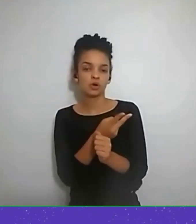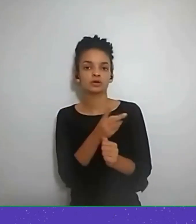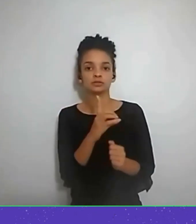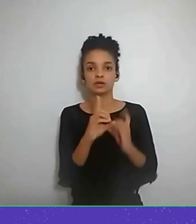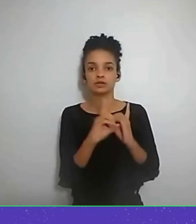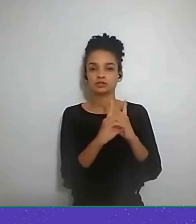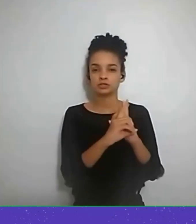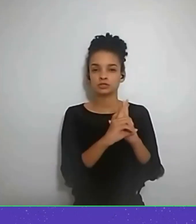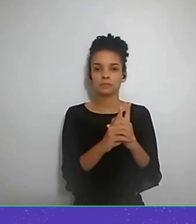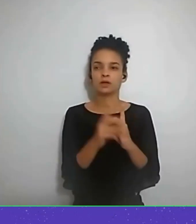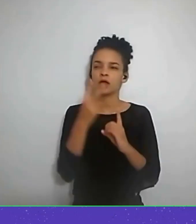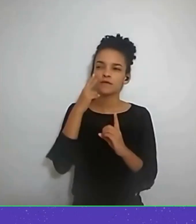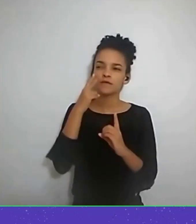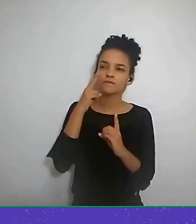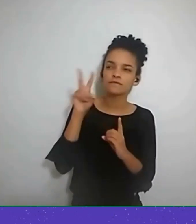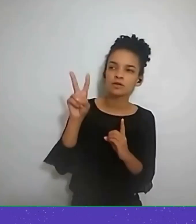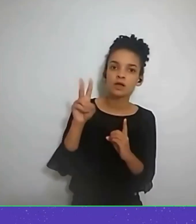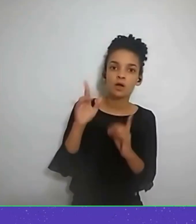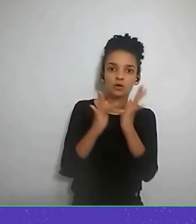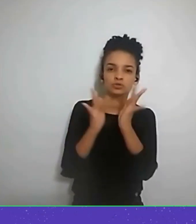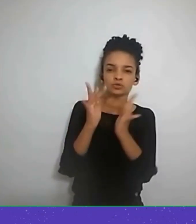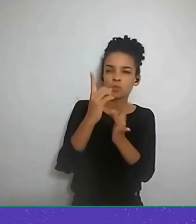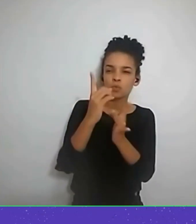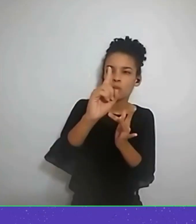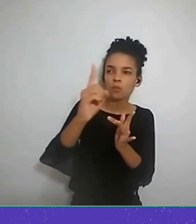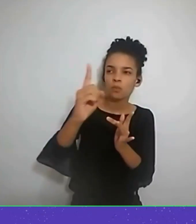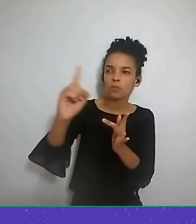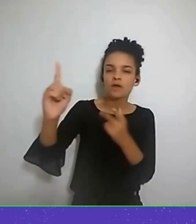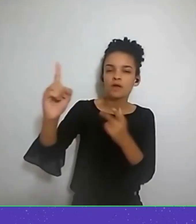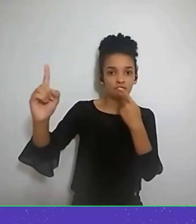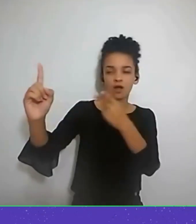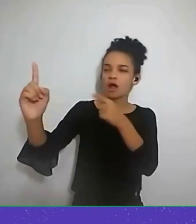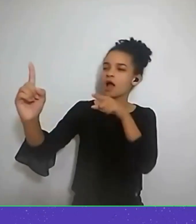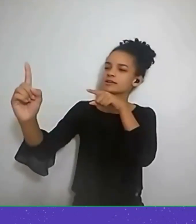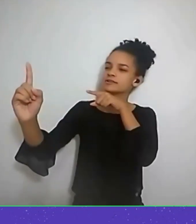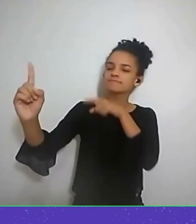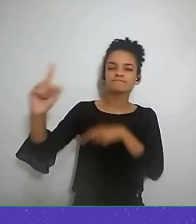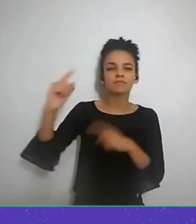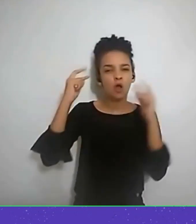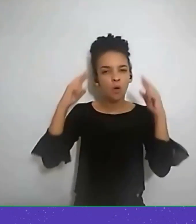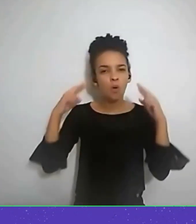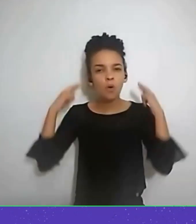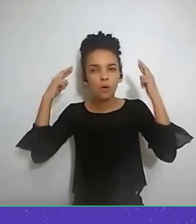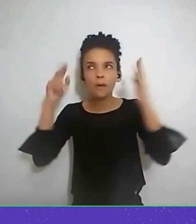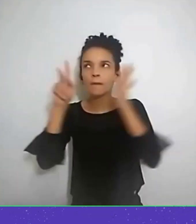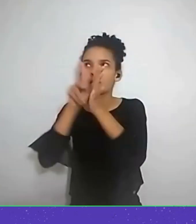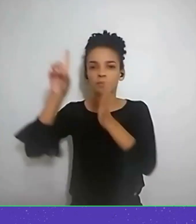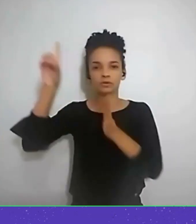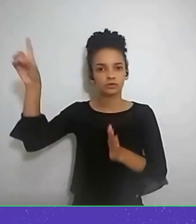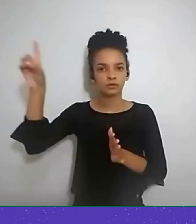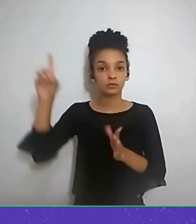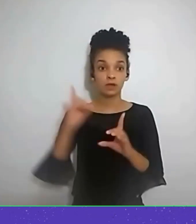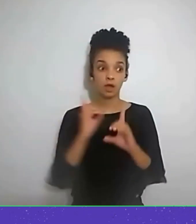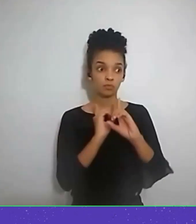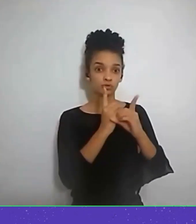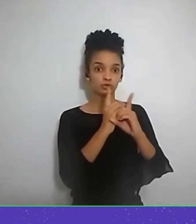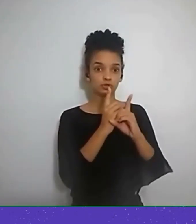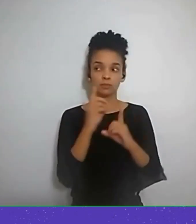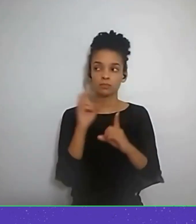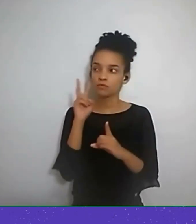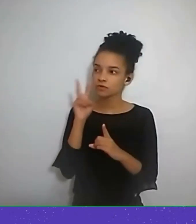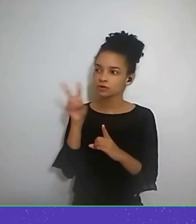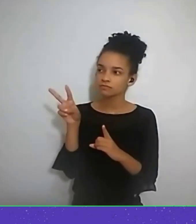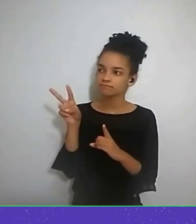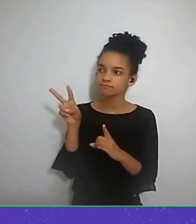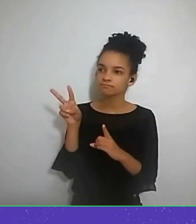disse: eis o Cordeiro de Deus. Os 2 discípulos, ouvindo dizer isto, seguiram